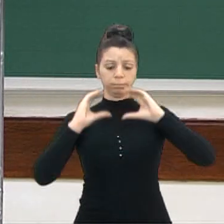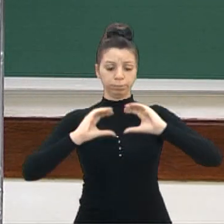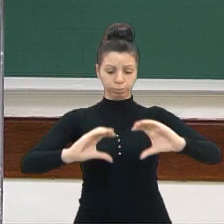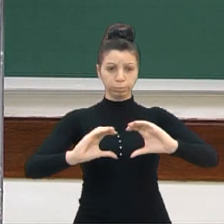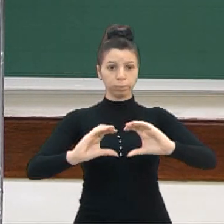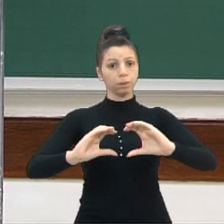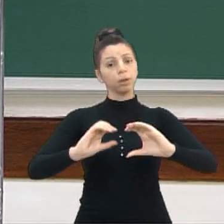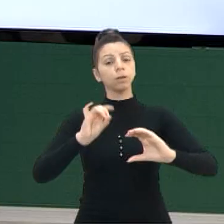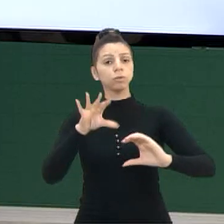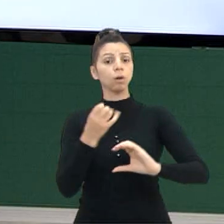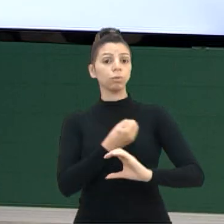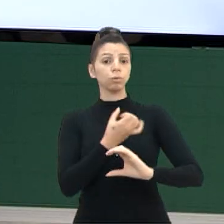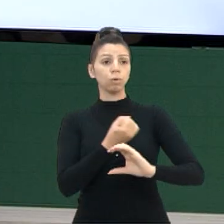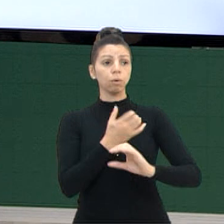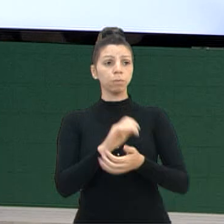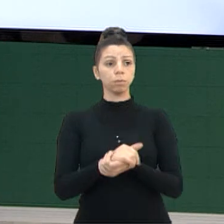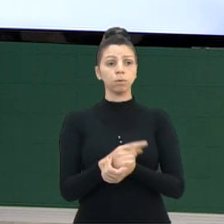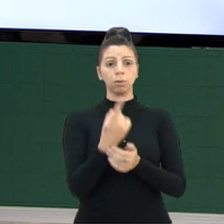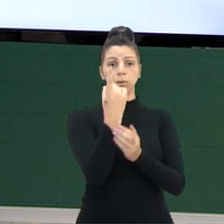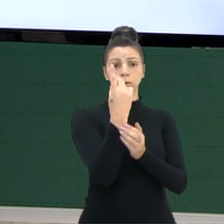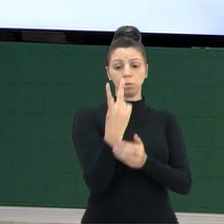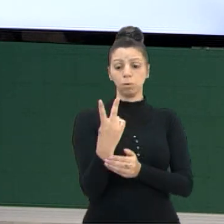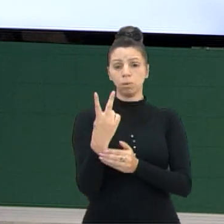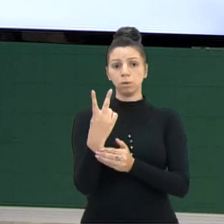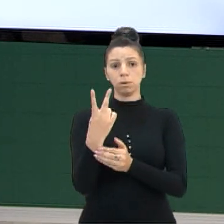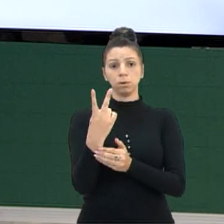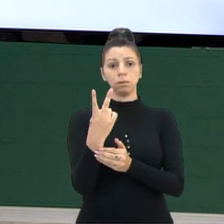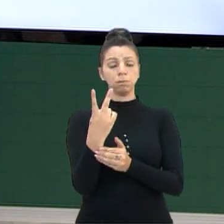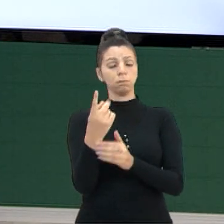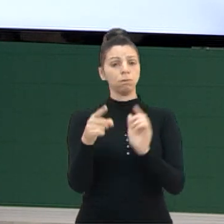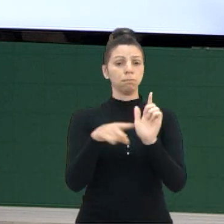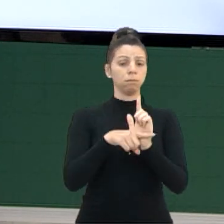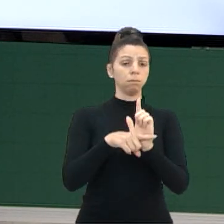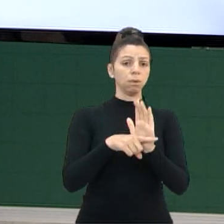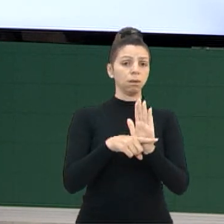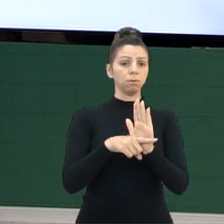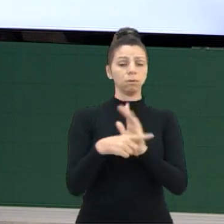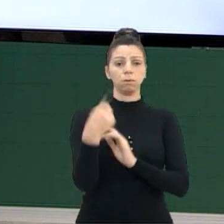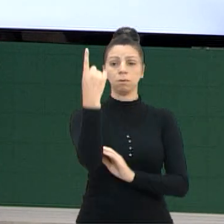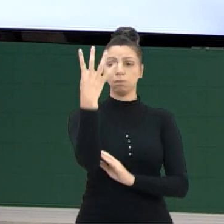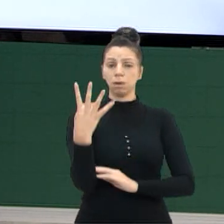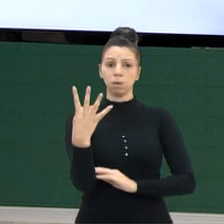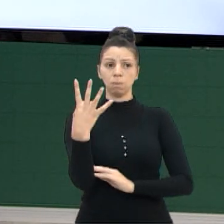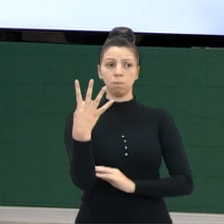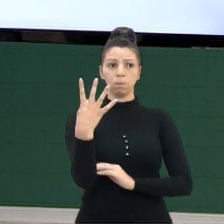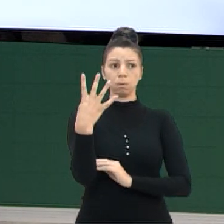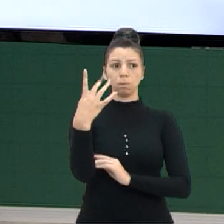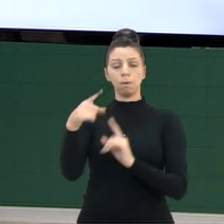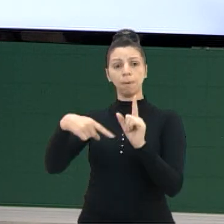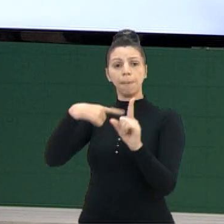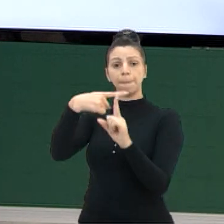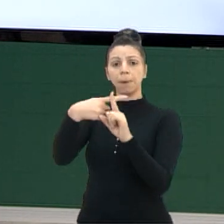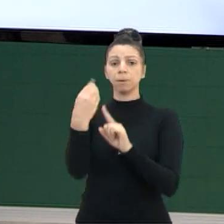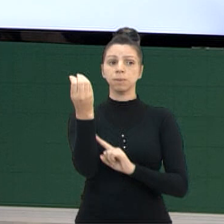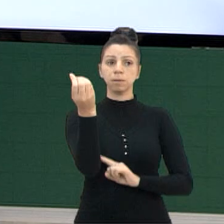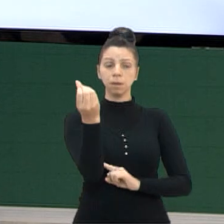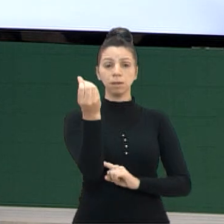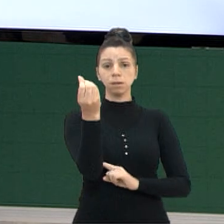os números. Então, 12 menos 14 menos 2, mais 6 mais 8.